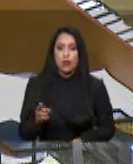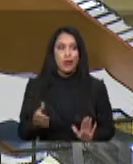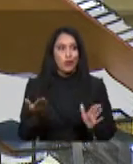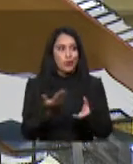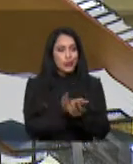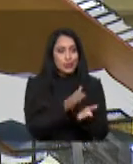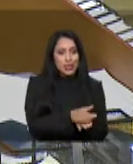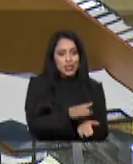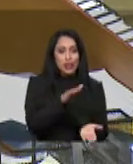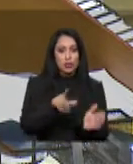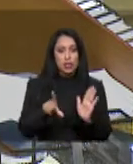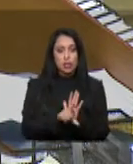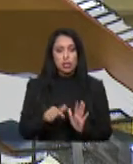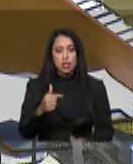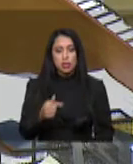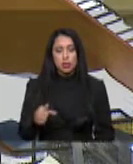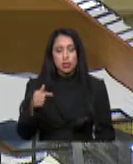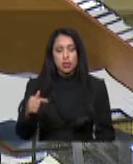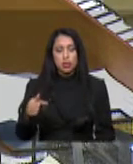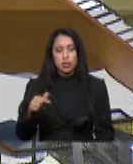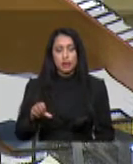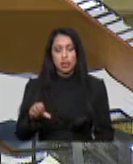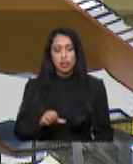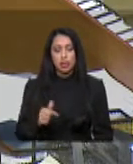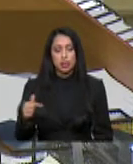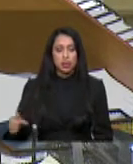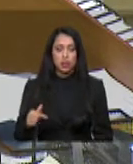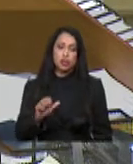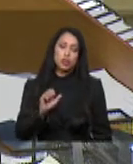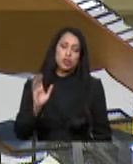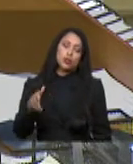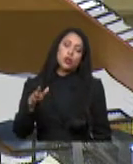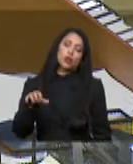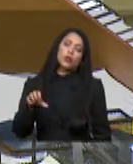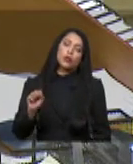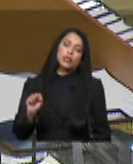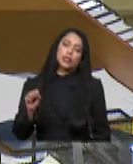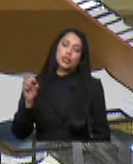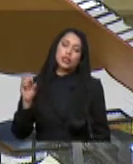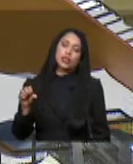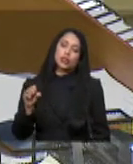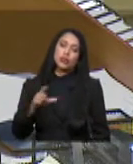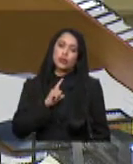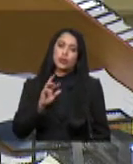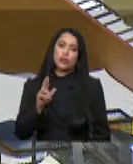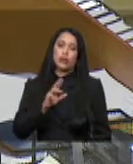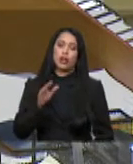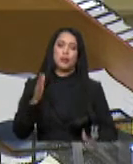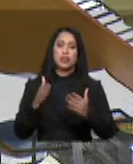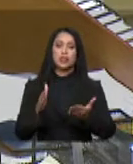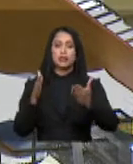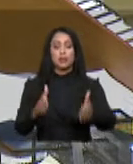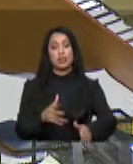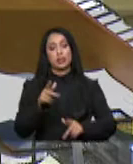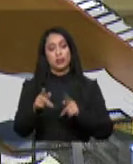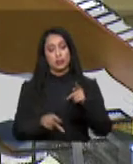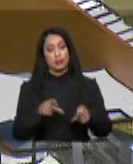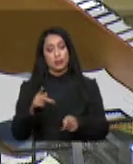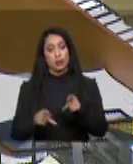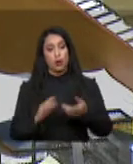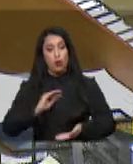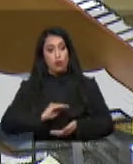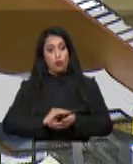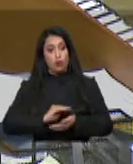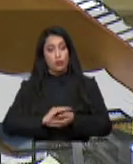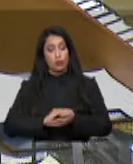autos. A Lei 7.797, de 89, não prevê expressamente a participação popular na administração do Fundo Nacional do Meio